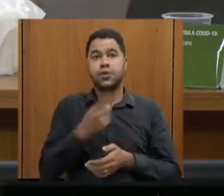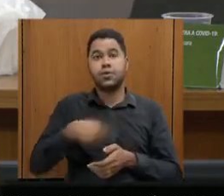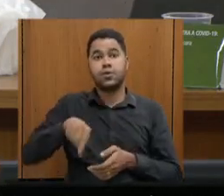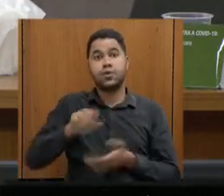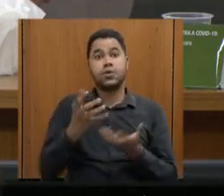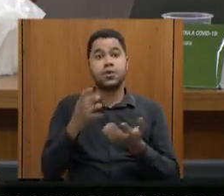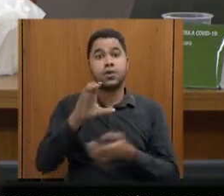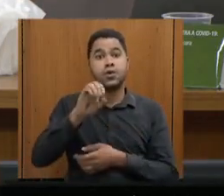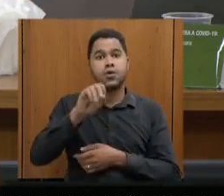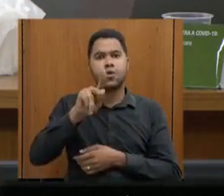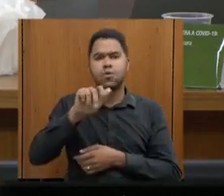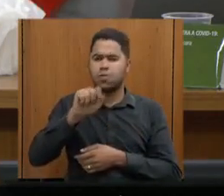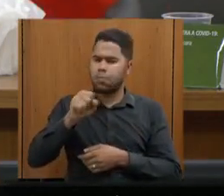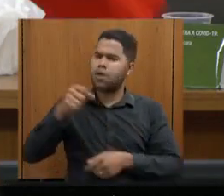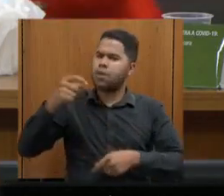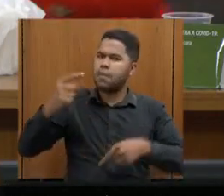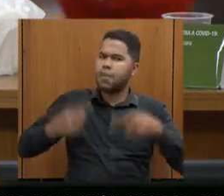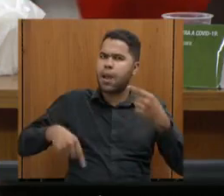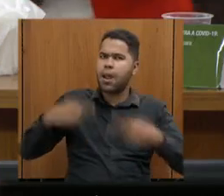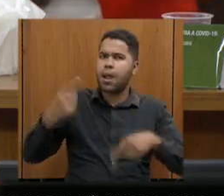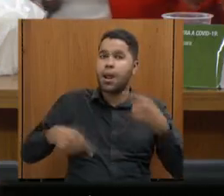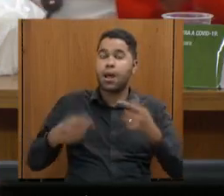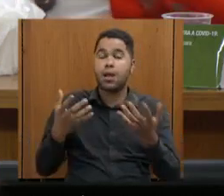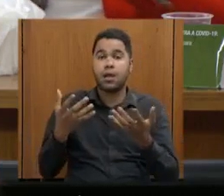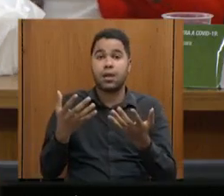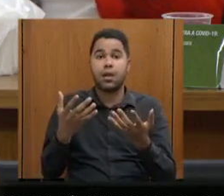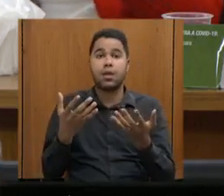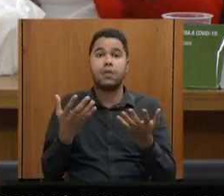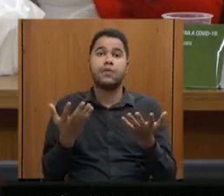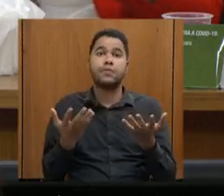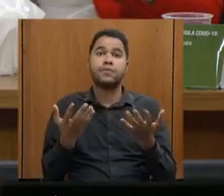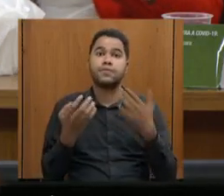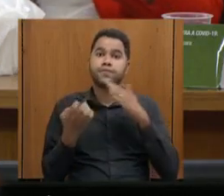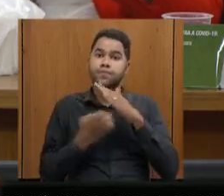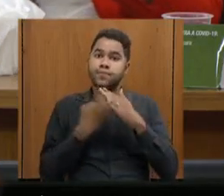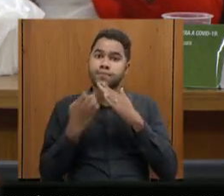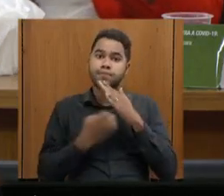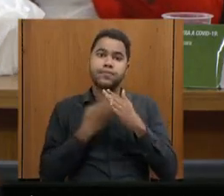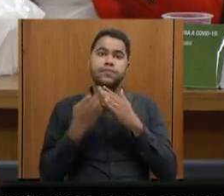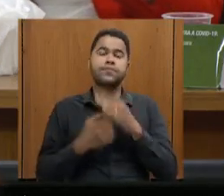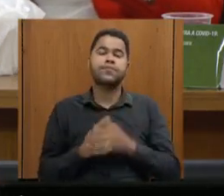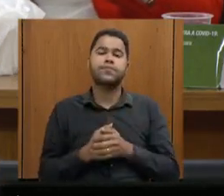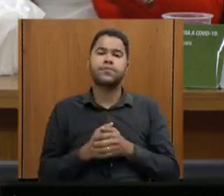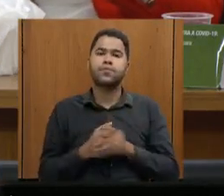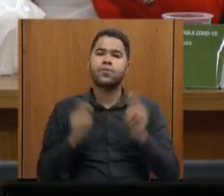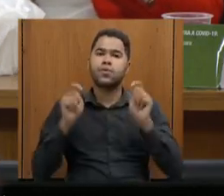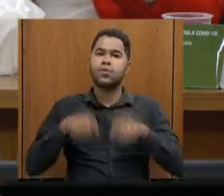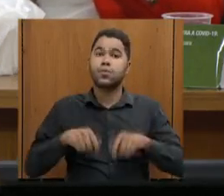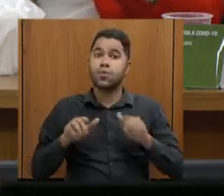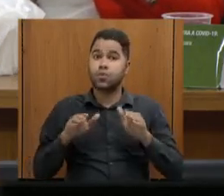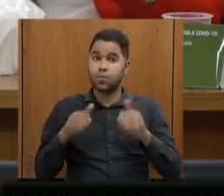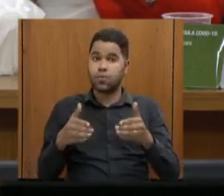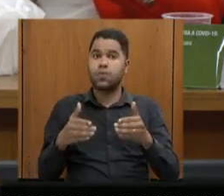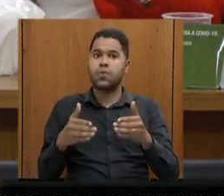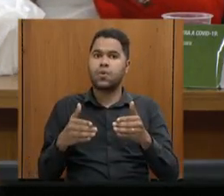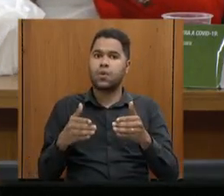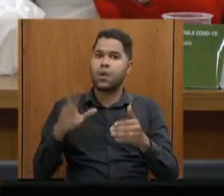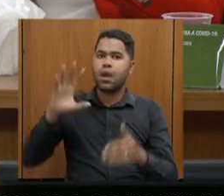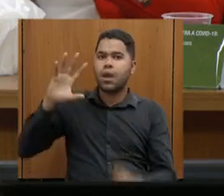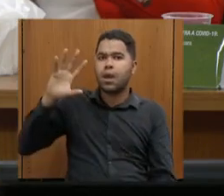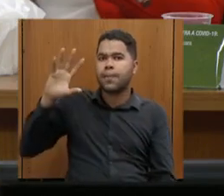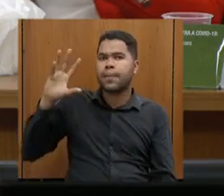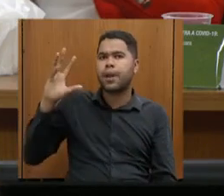queremos uma COPASA competitiva nós queremos uma uma empresa que possa focar na